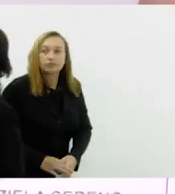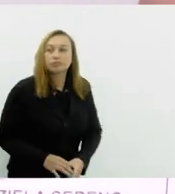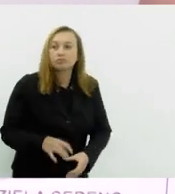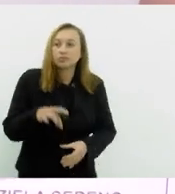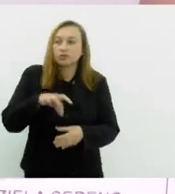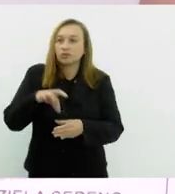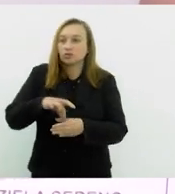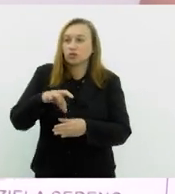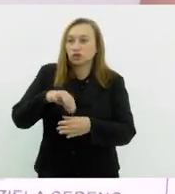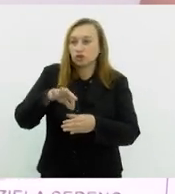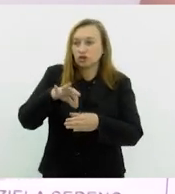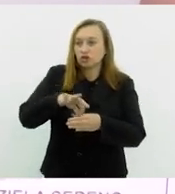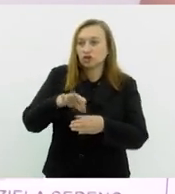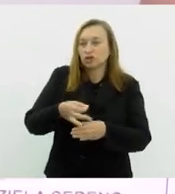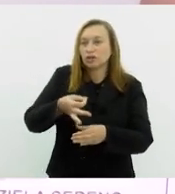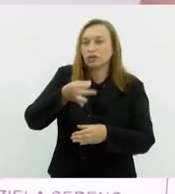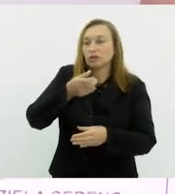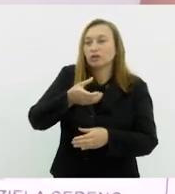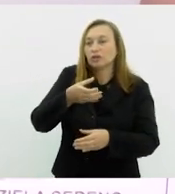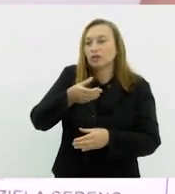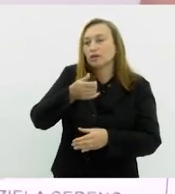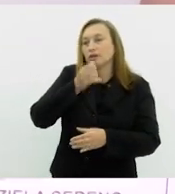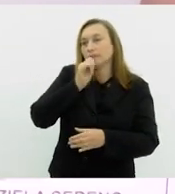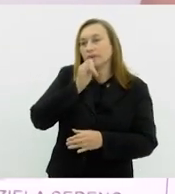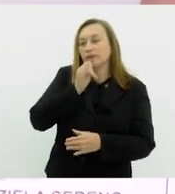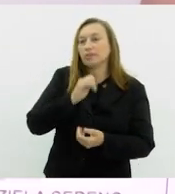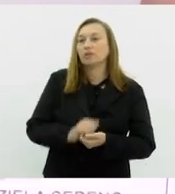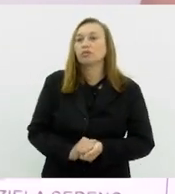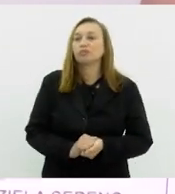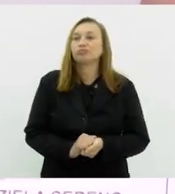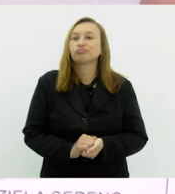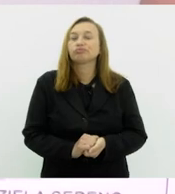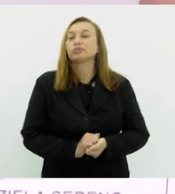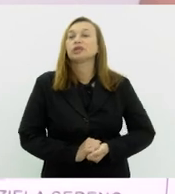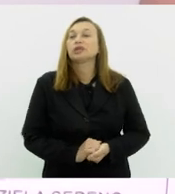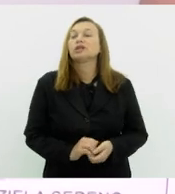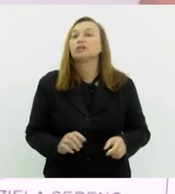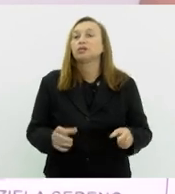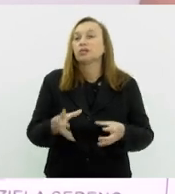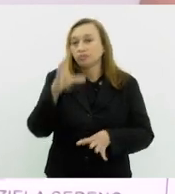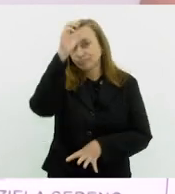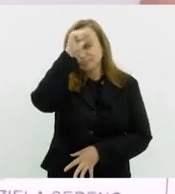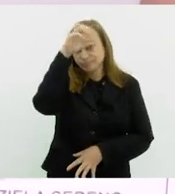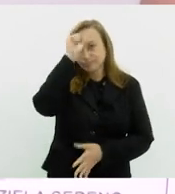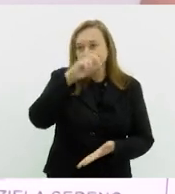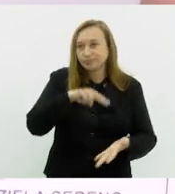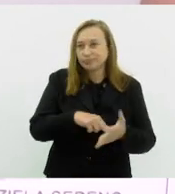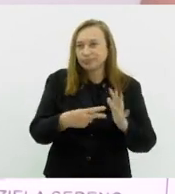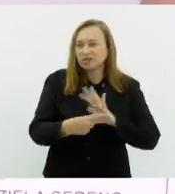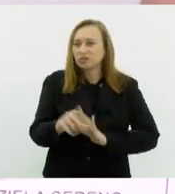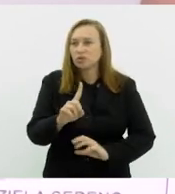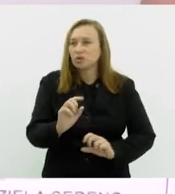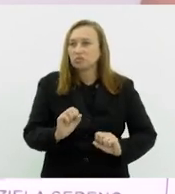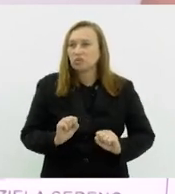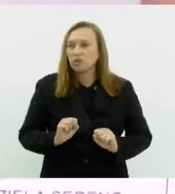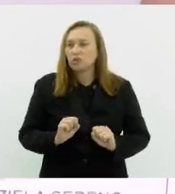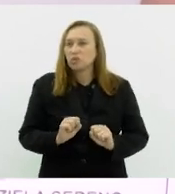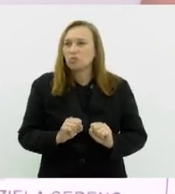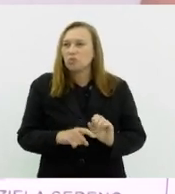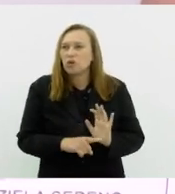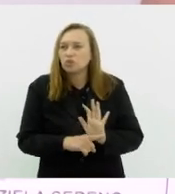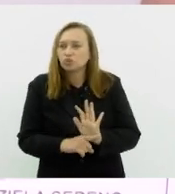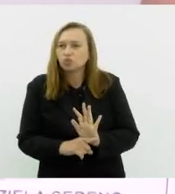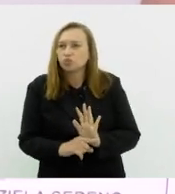a gente criou como a metodologia do cuidado. Depois tem o aprendizado significativo, que não é um reforço escolar. A